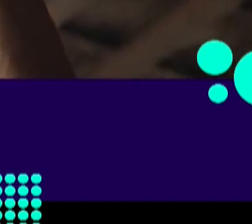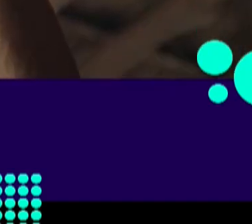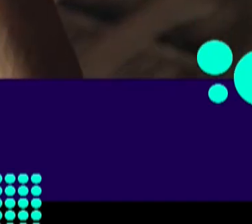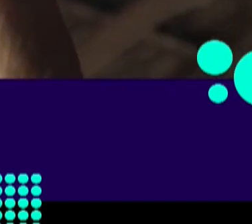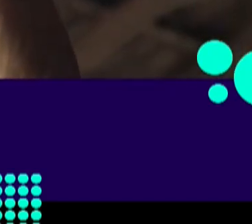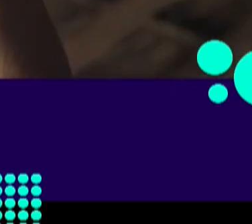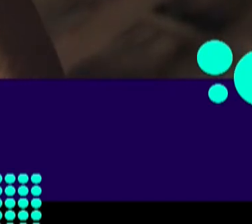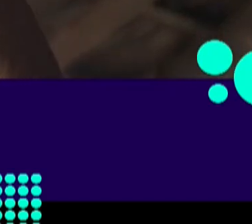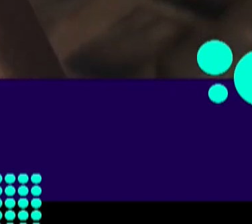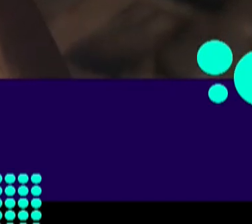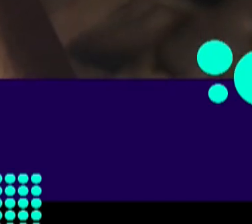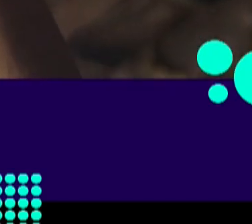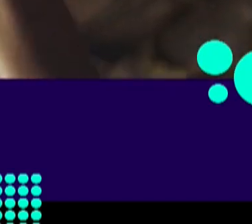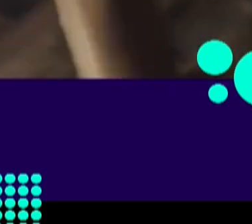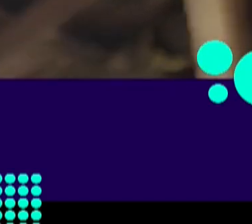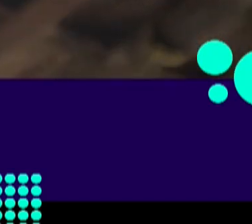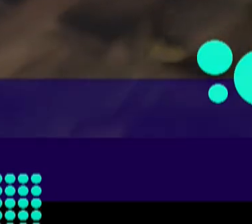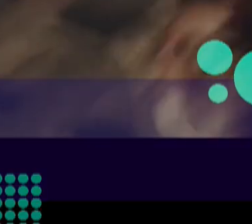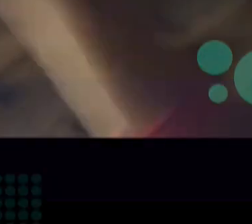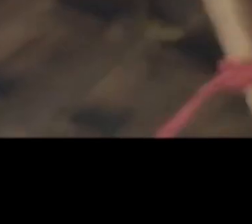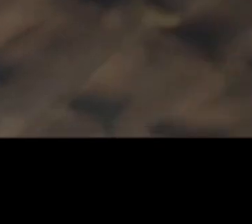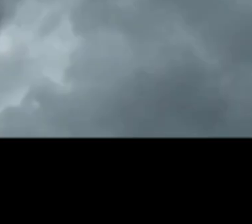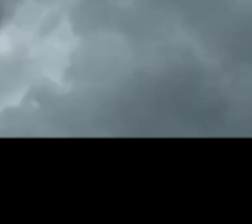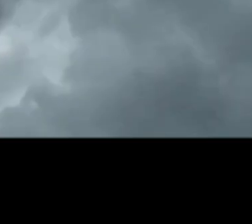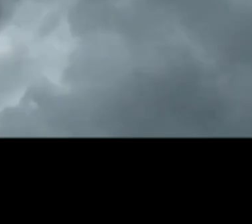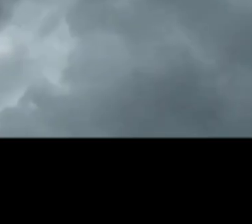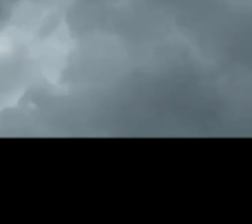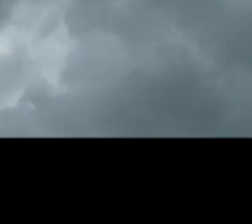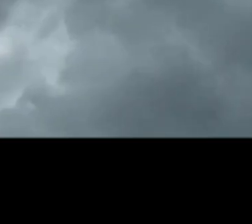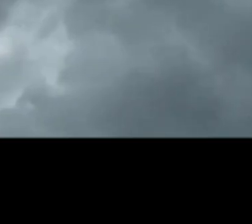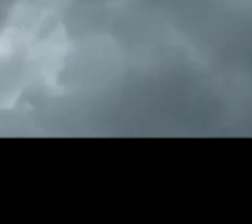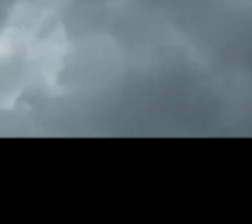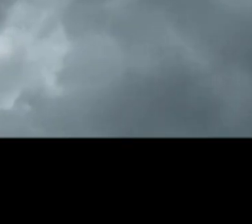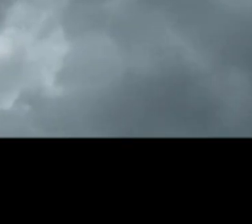Benayu, riqueza do mundo.